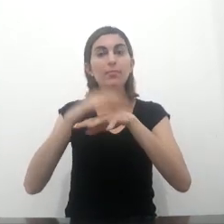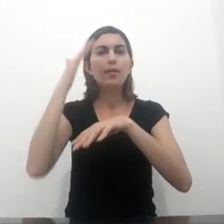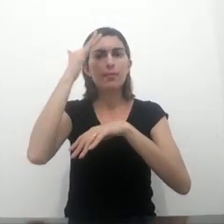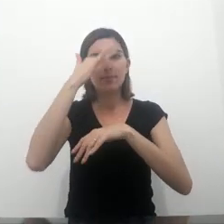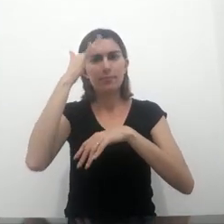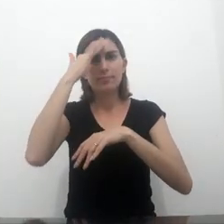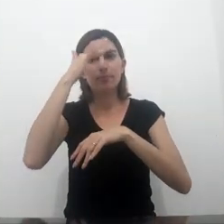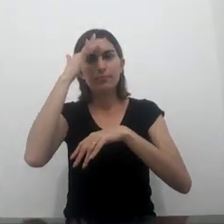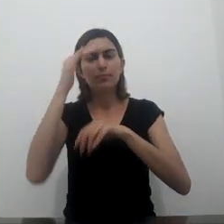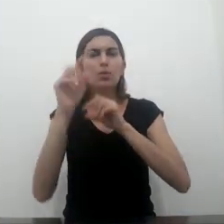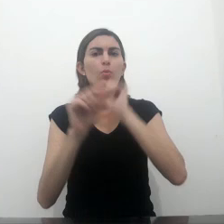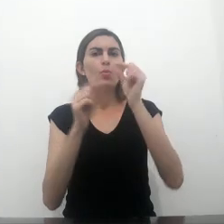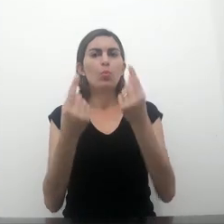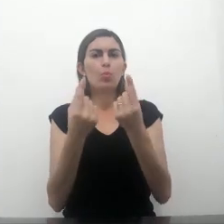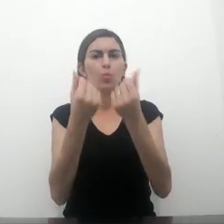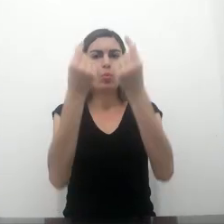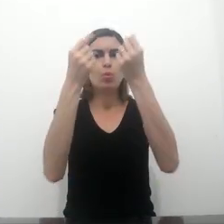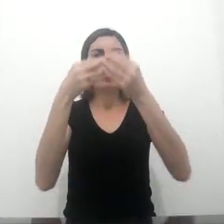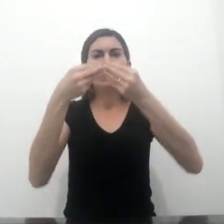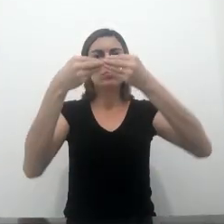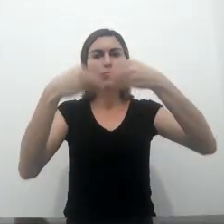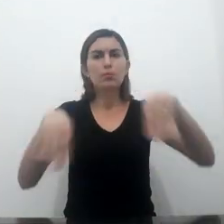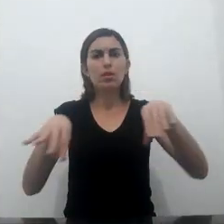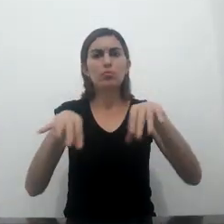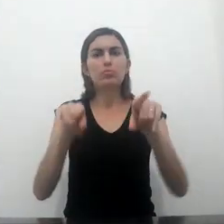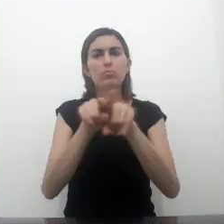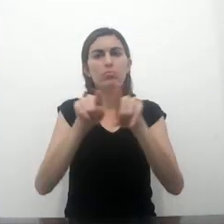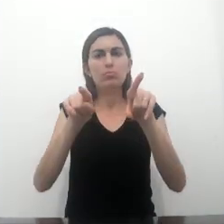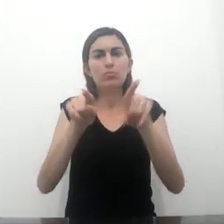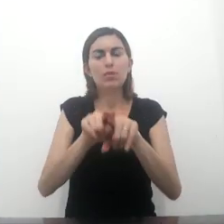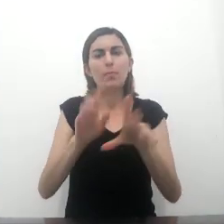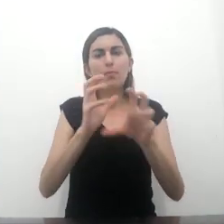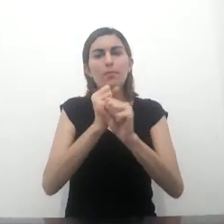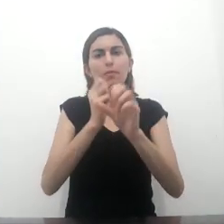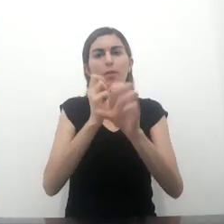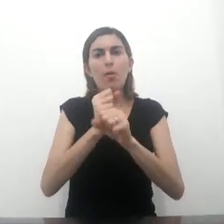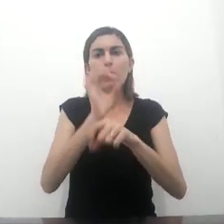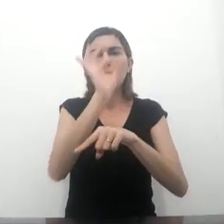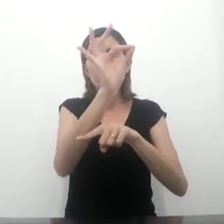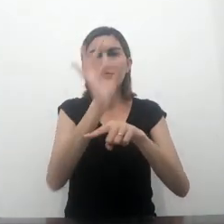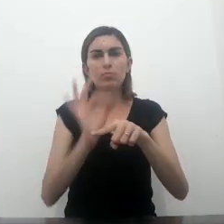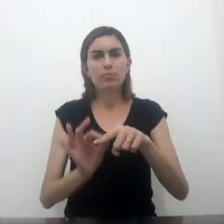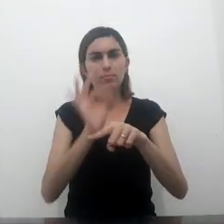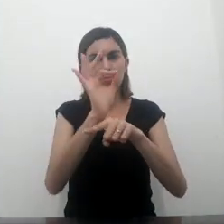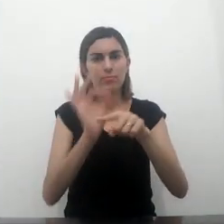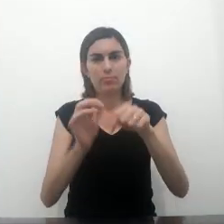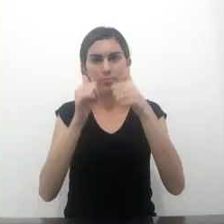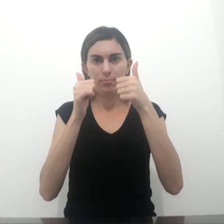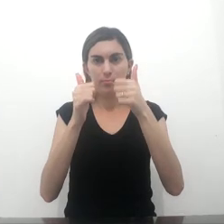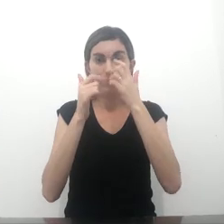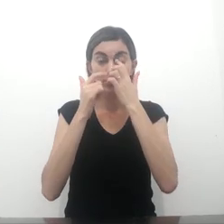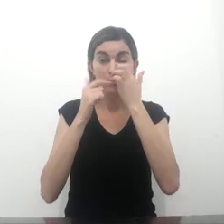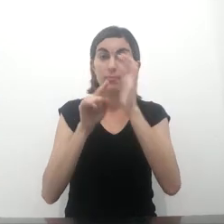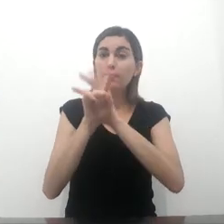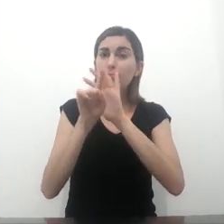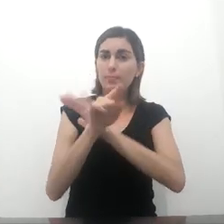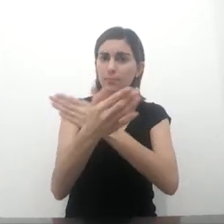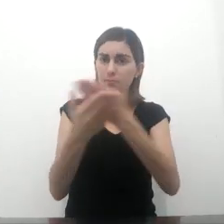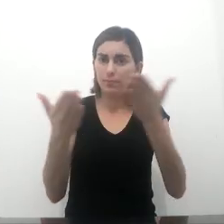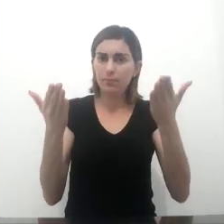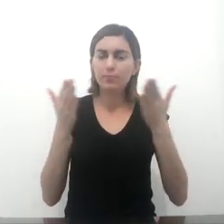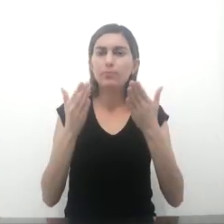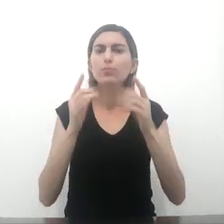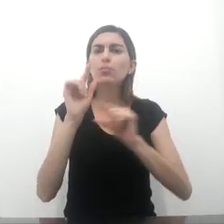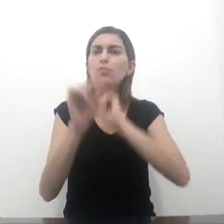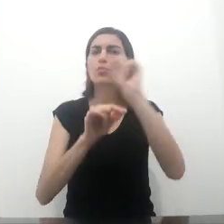para entender lucro e prejuízo e também cálculo de porcentagem. Beleza? Aí eu pergunto para